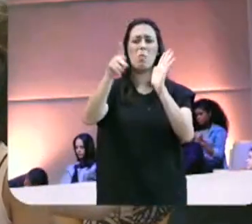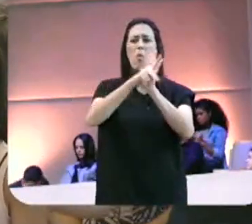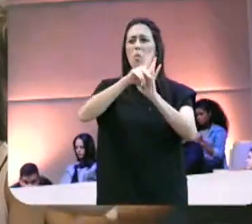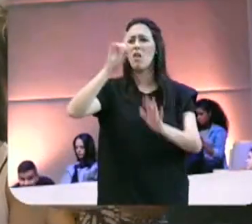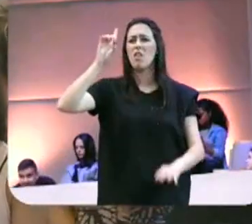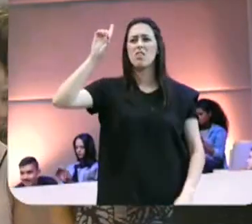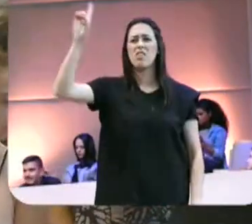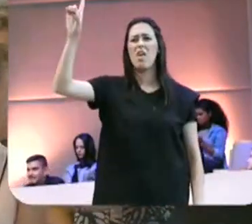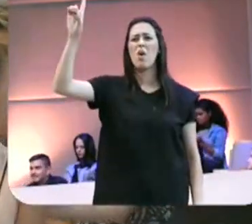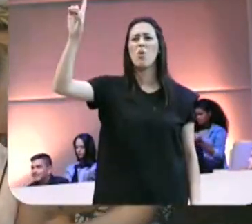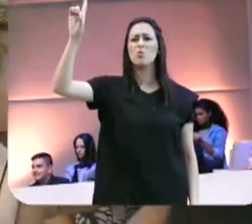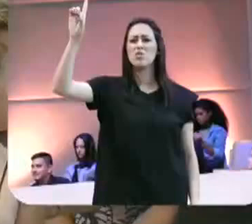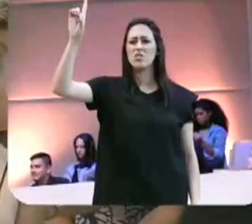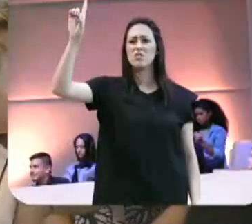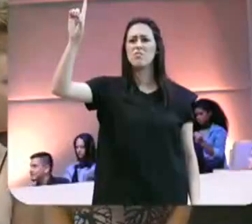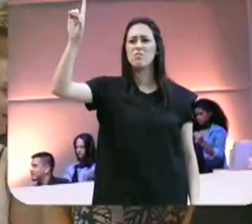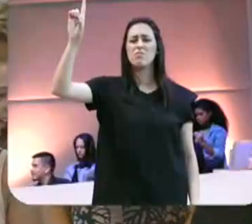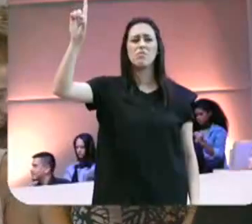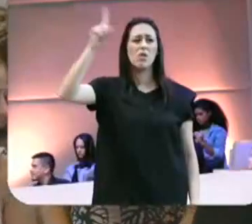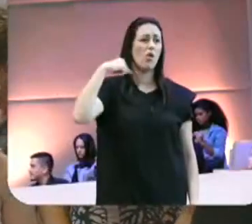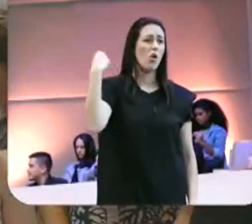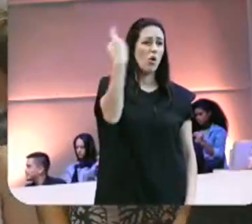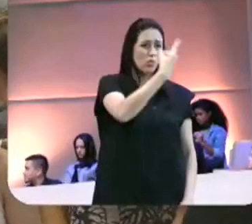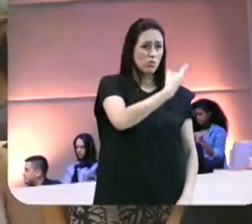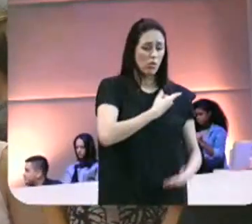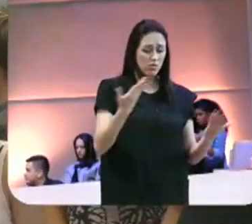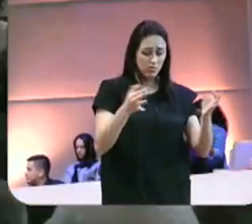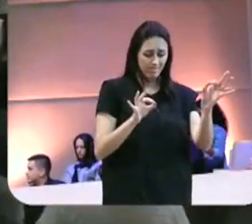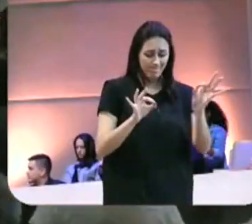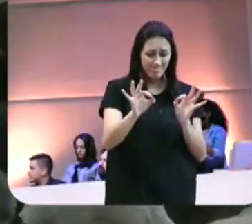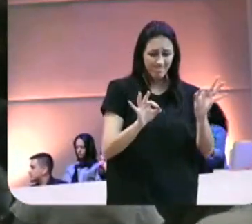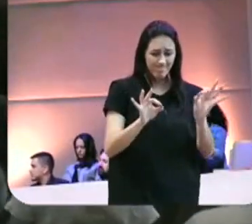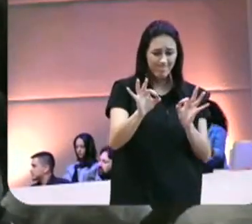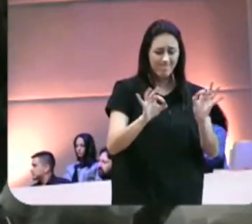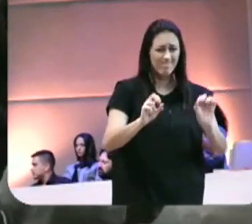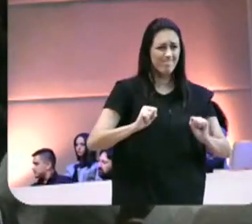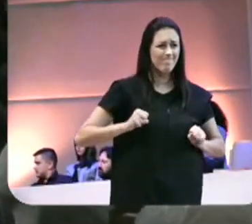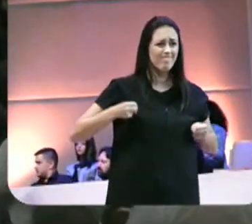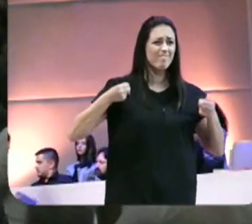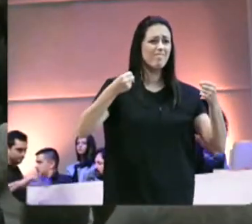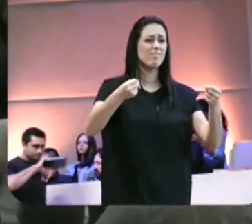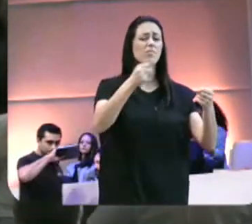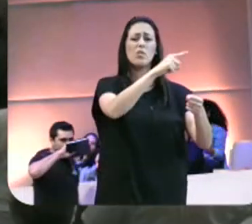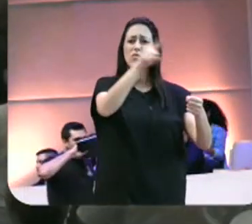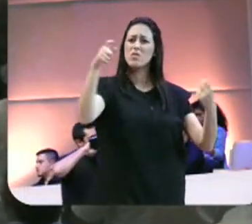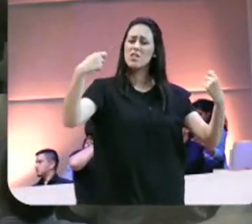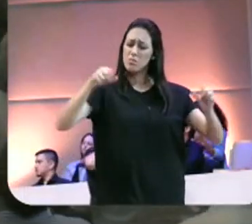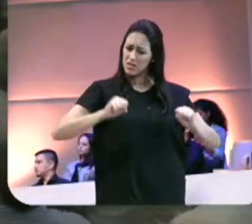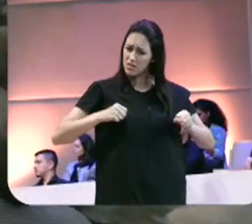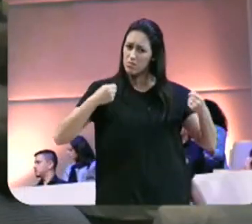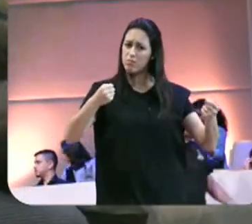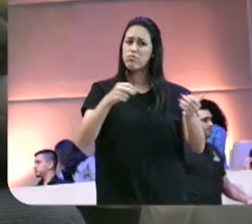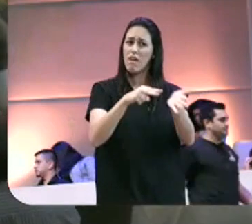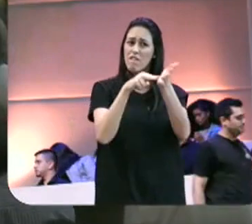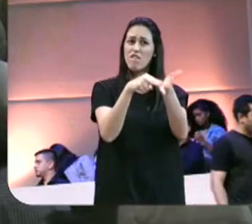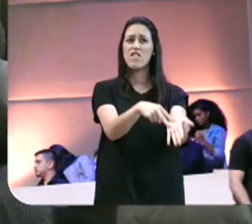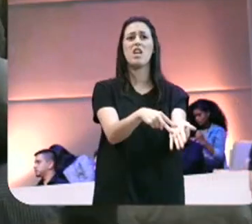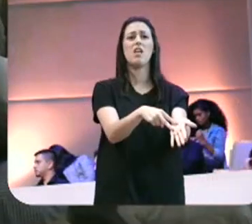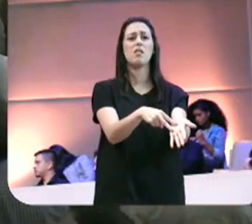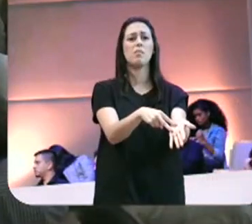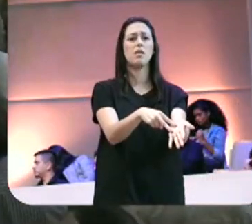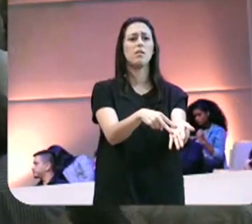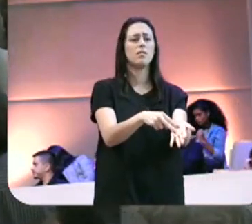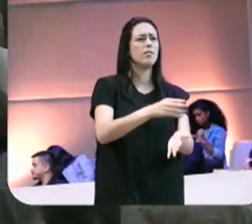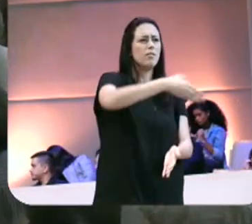Nós estamos nos preparando para essa mobilização da Casa de Paz. E se esse exército se colocar à disposição para visitar